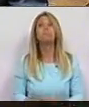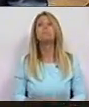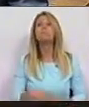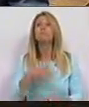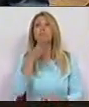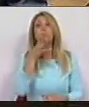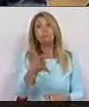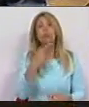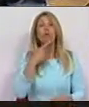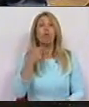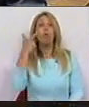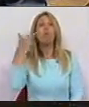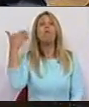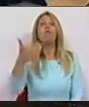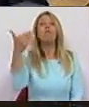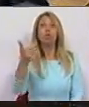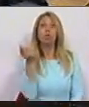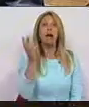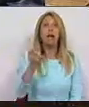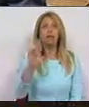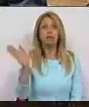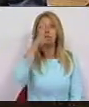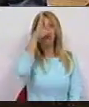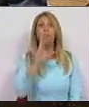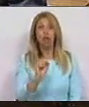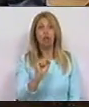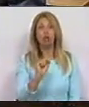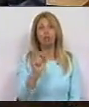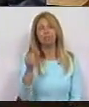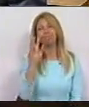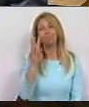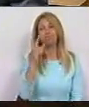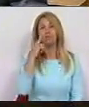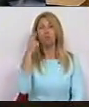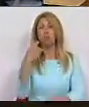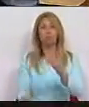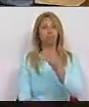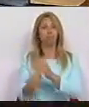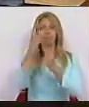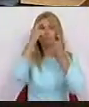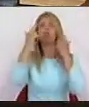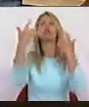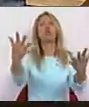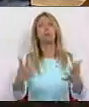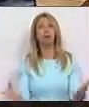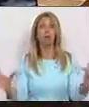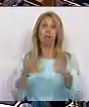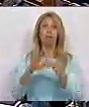futuro ex-Primeiro-Ministro, que foi surpreendente dentro da normalidade.